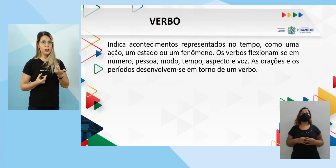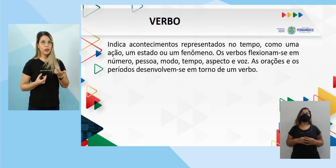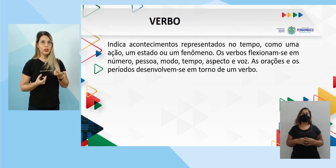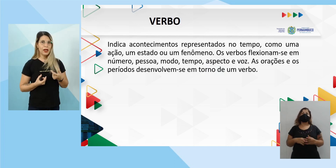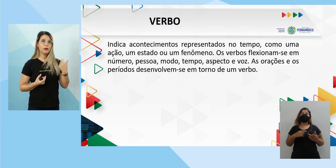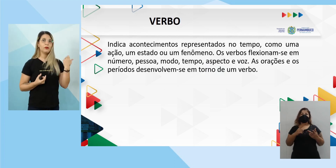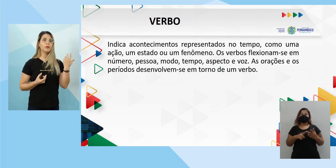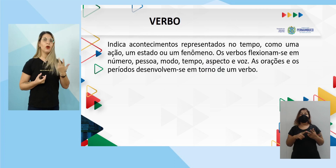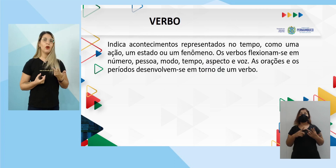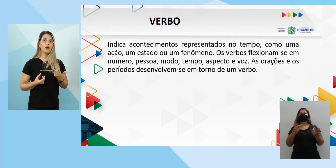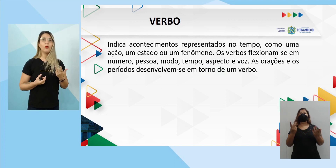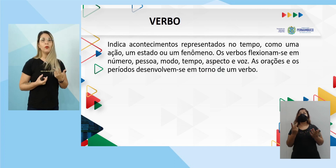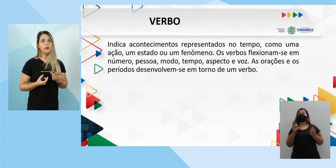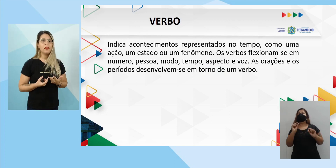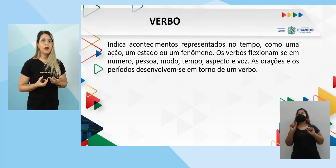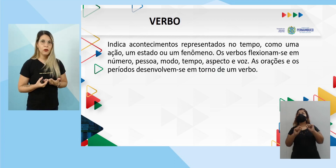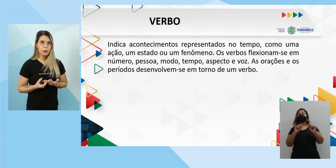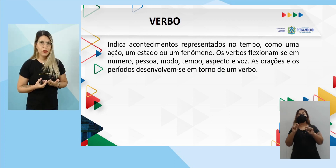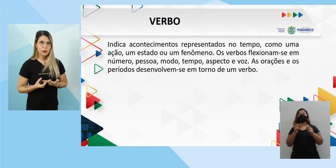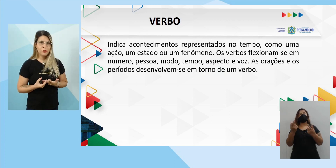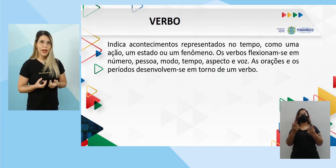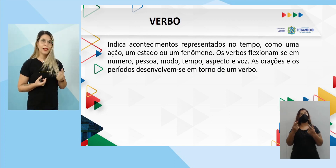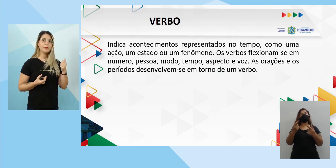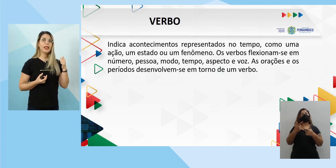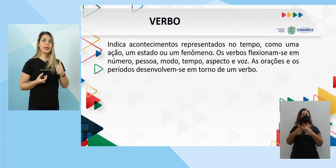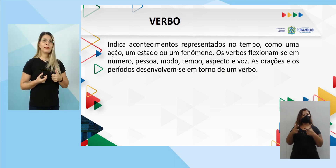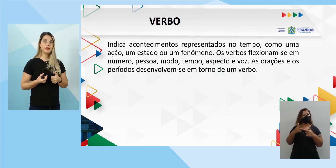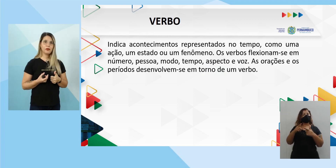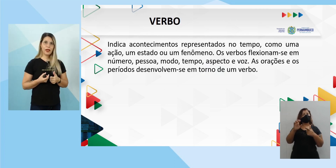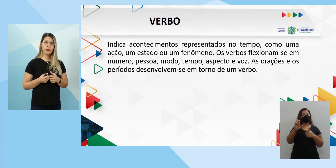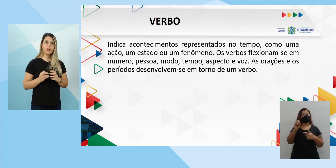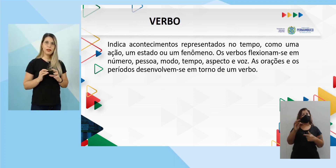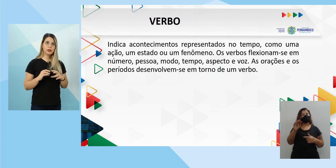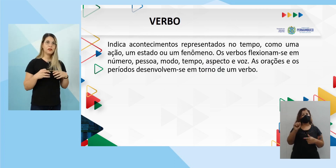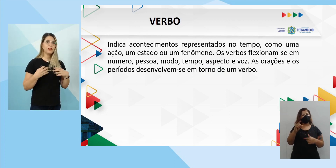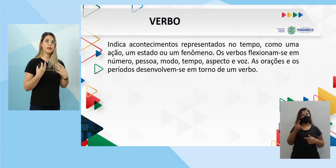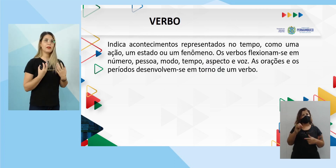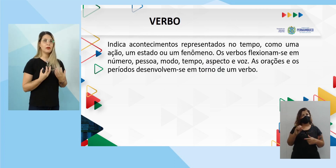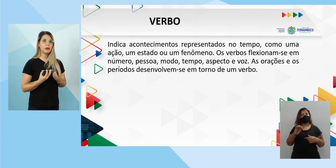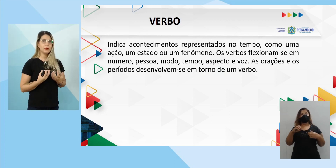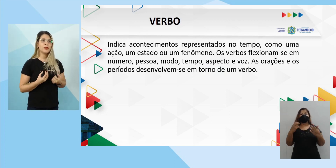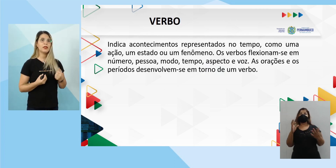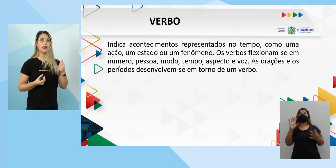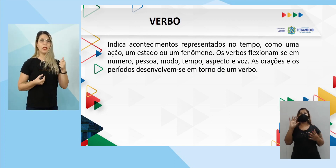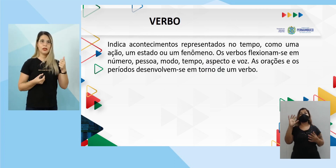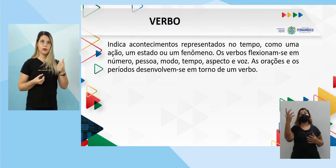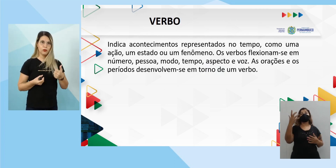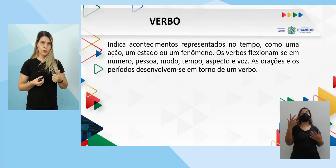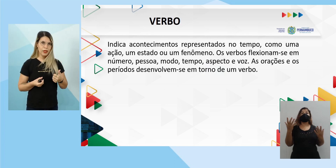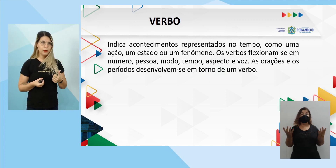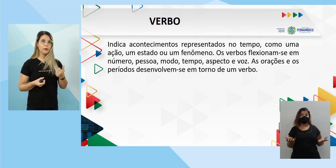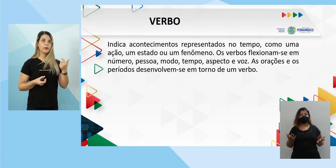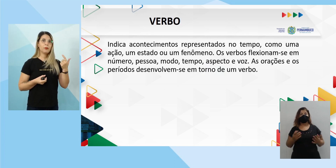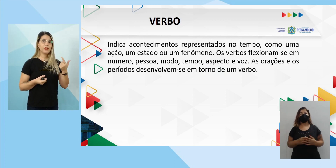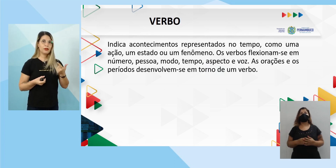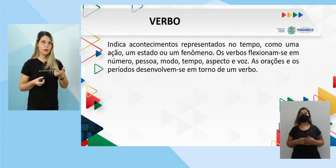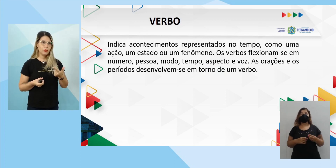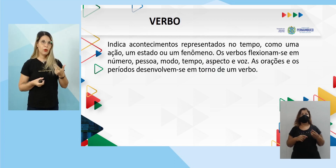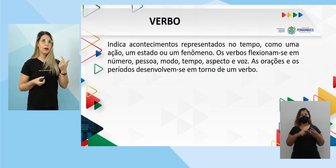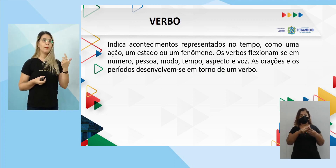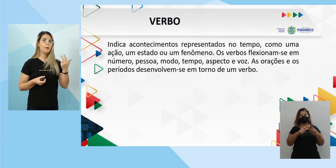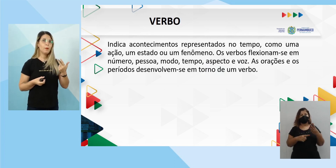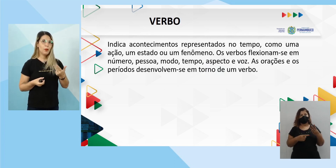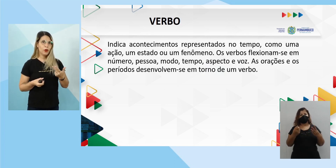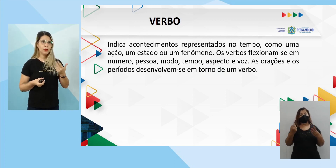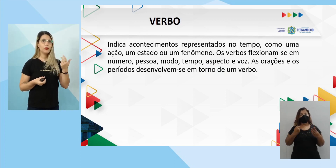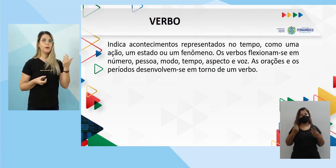um estado ou um fenômeno, tá? Esses verbos, eles flexionam-se em número,